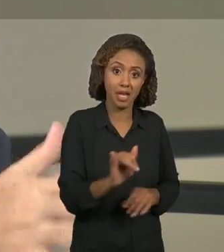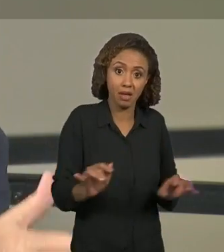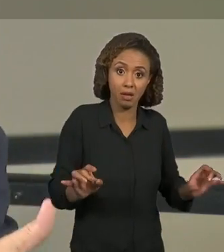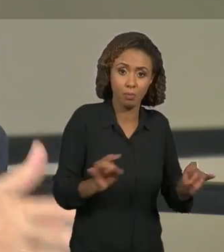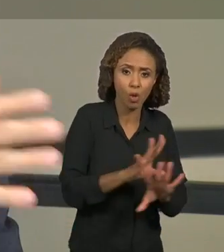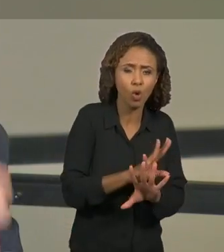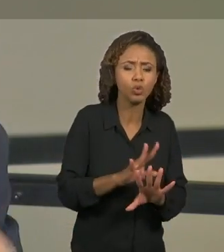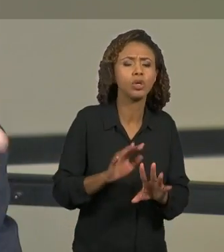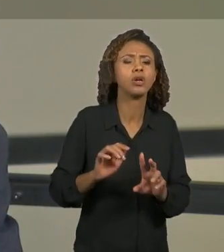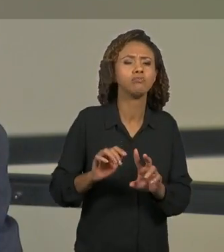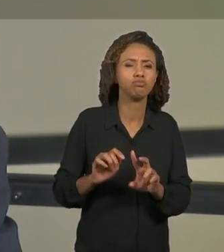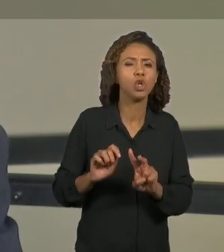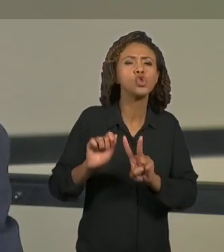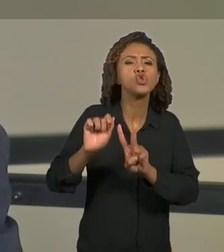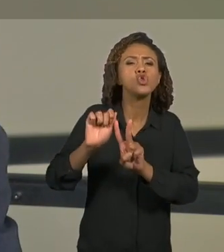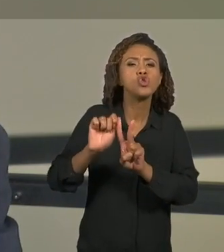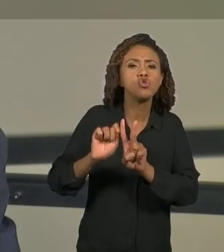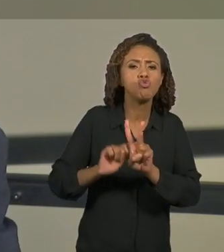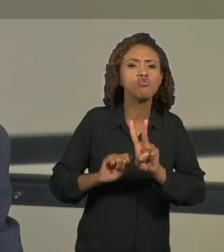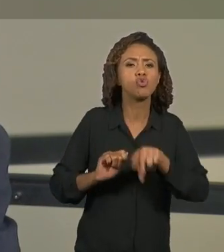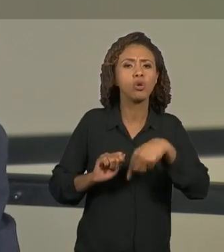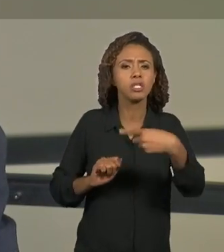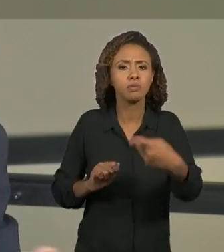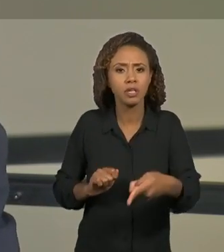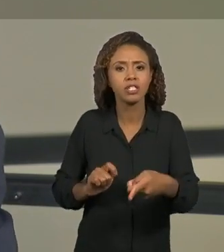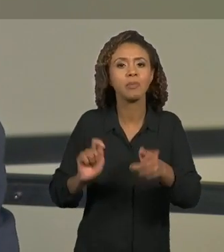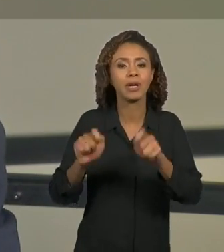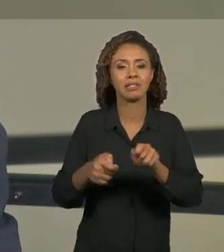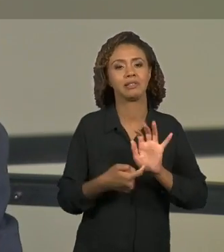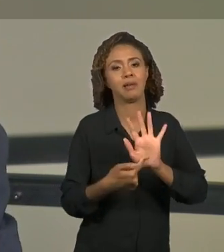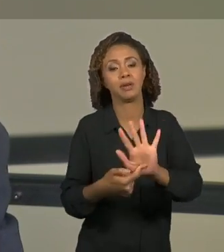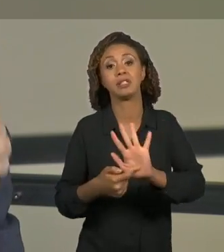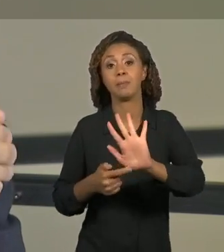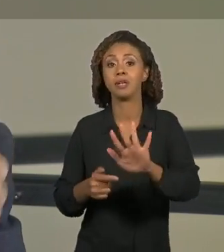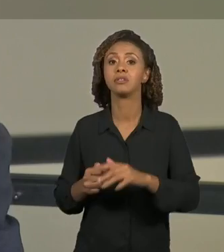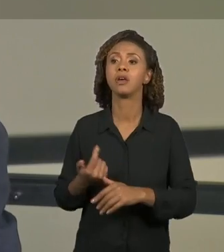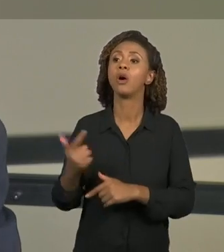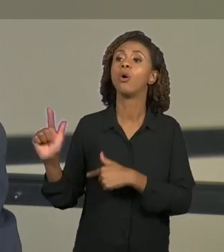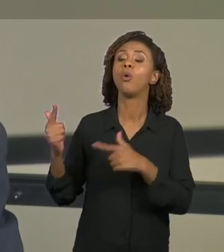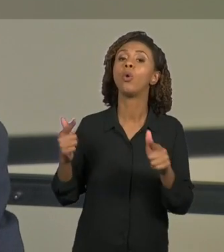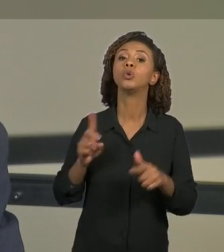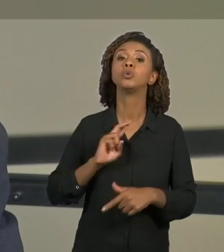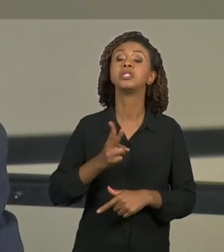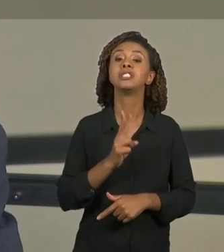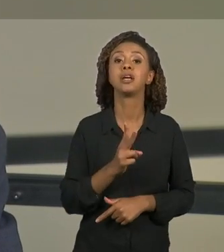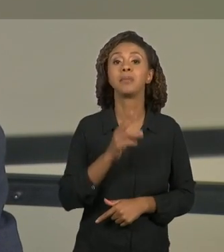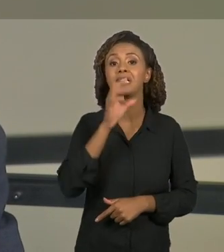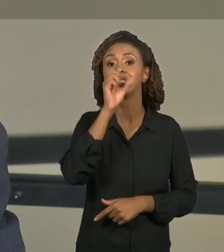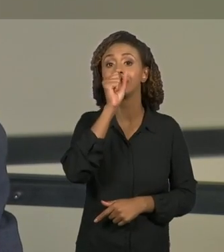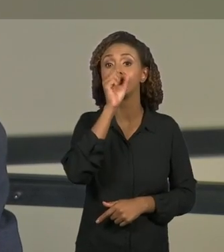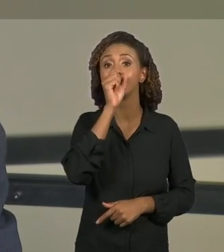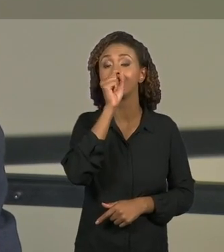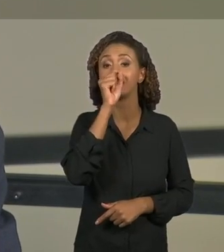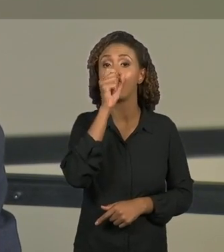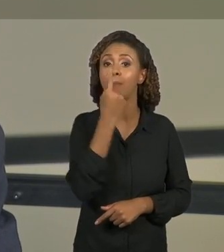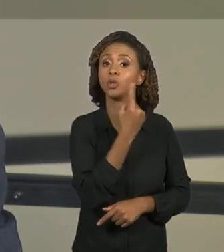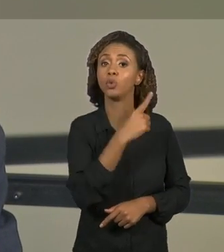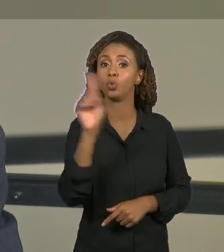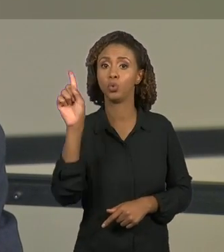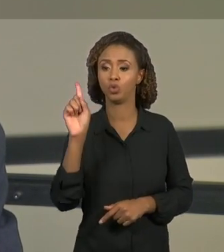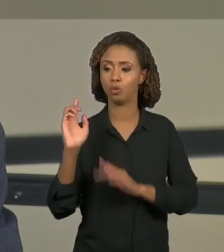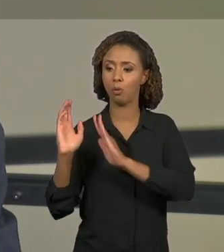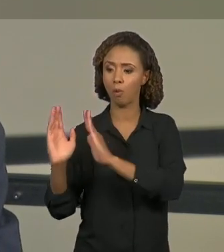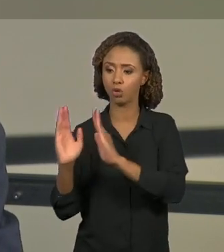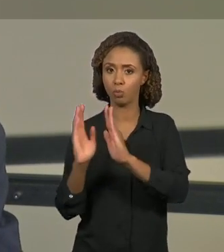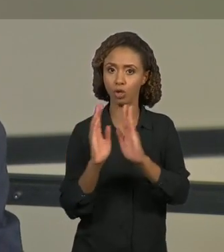pessoal acabou atual para desenvolver esse trabalho e apresentar né tem um período agora os outros seriam na última no último dia na últimos sábados de cada